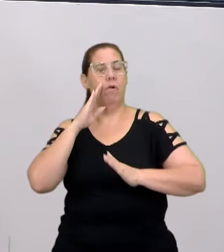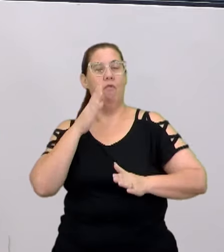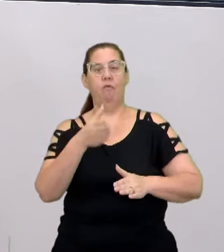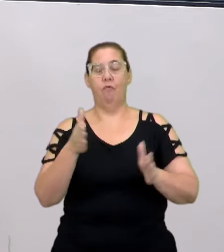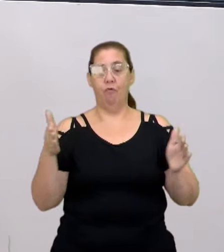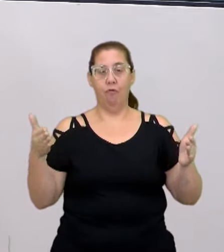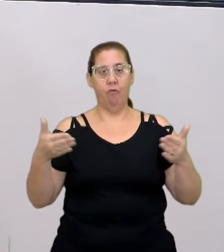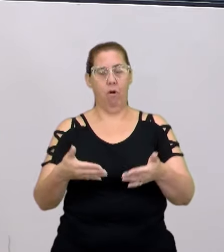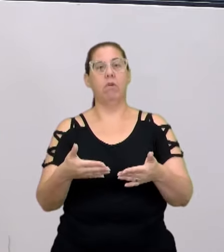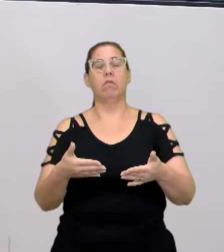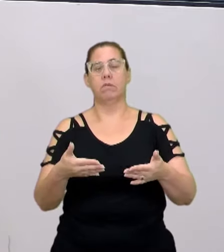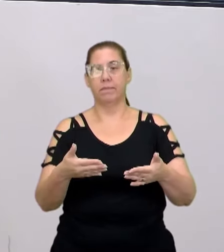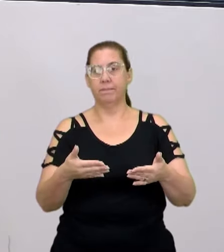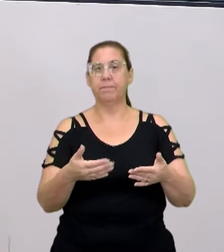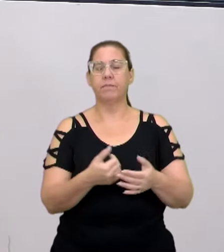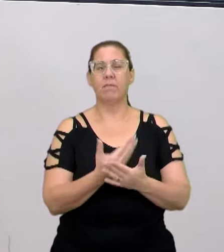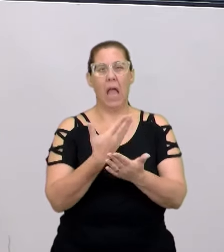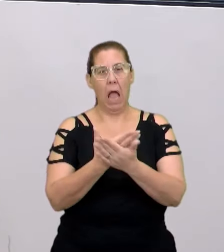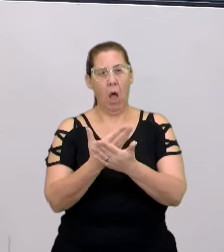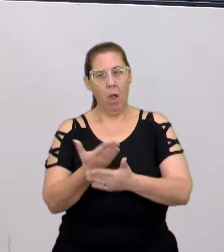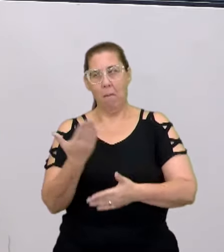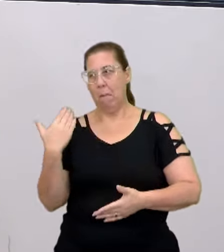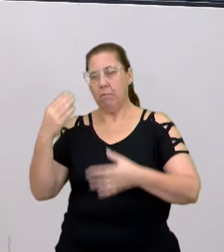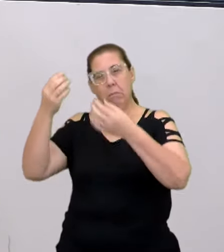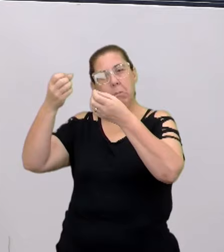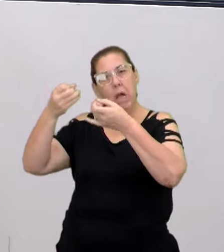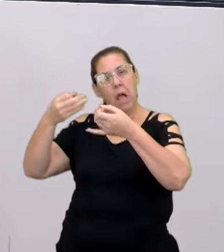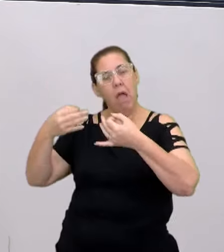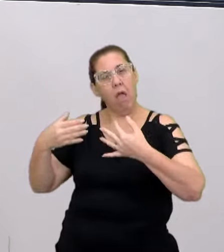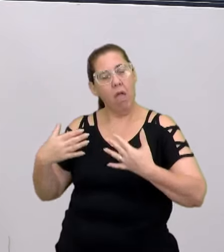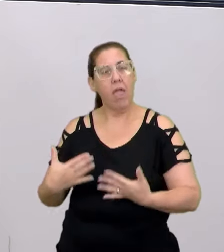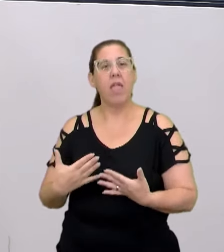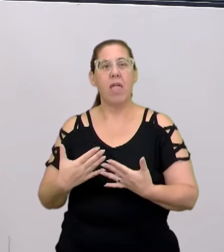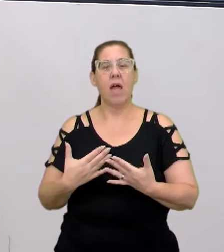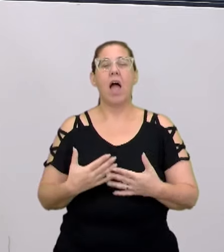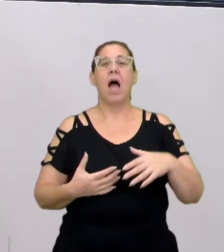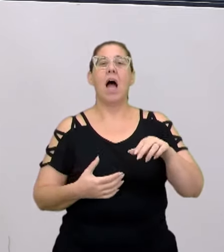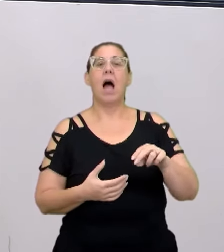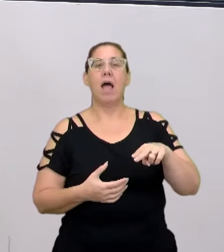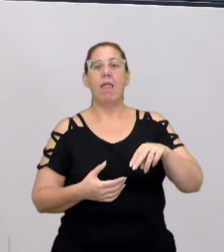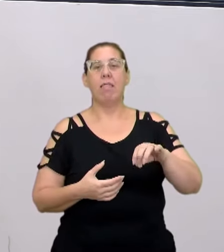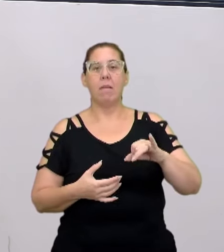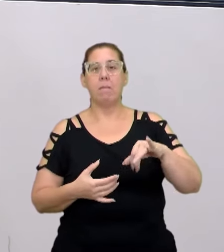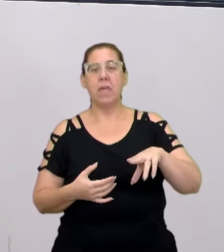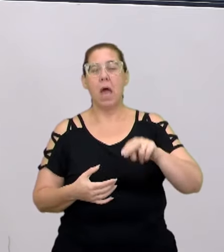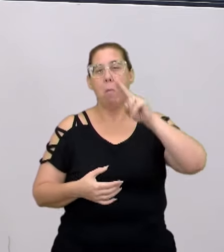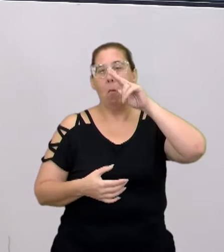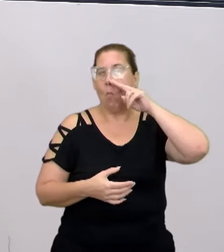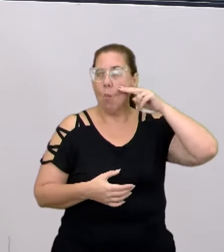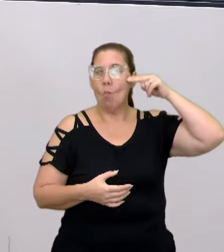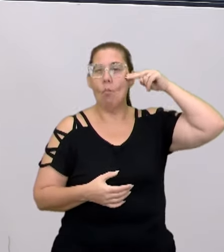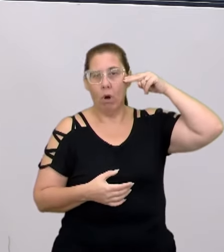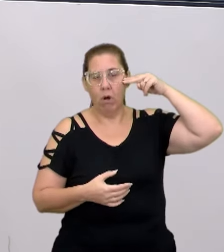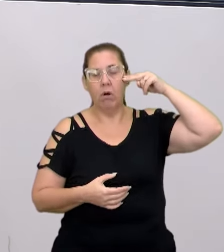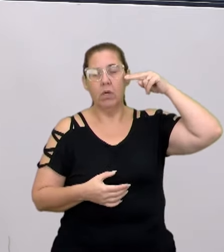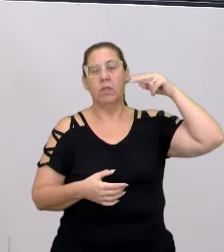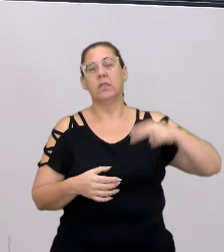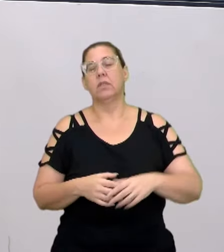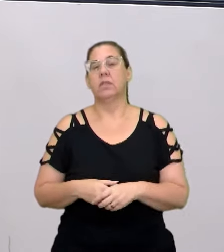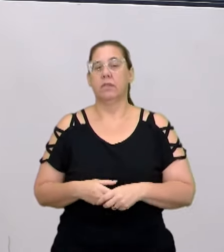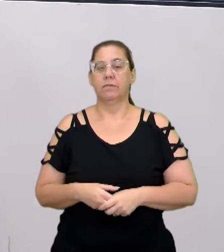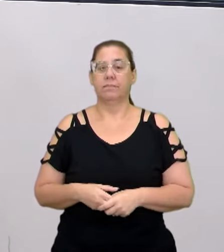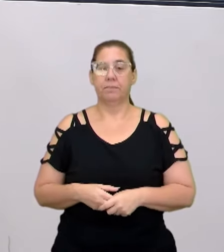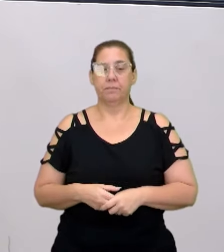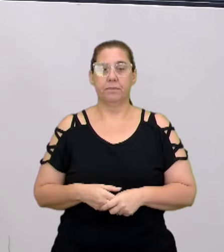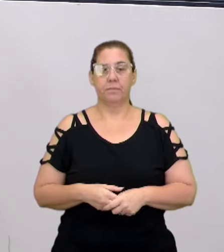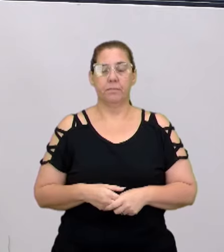gente falou na nossa aula passada a respeito da anemia ferropriva, né? Tá aparecendo aí na tela para